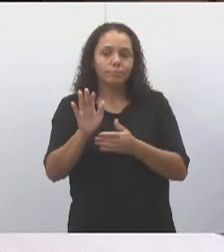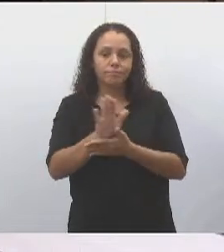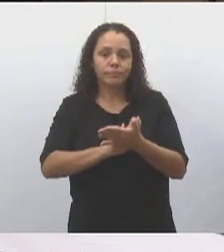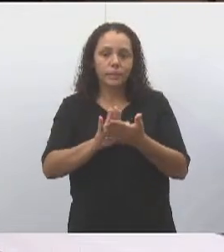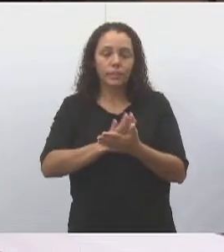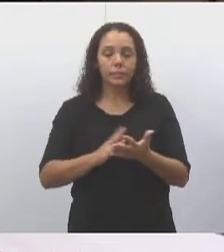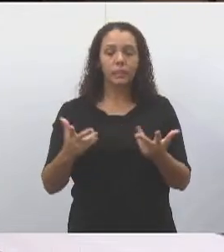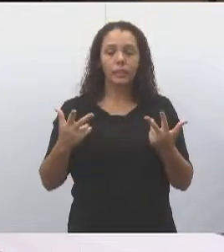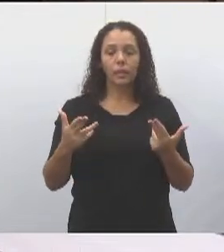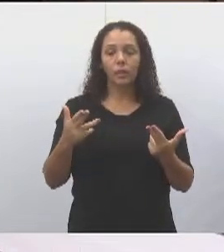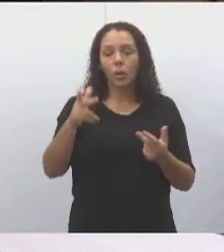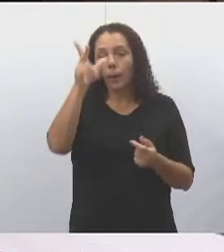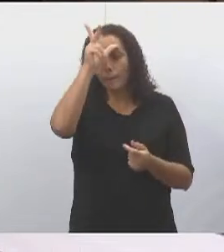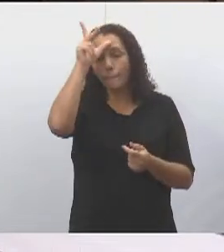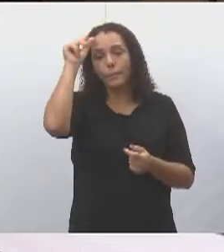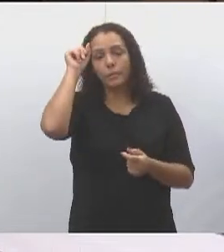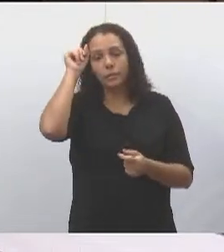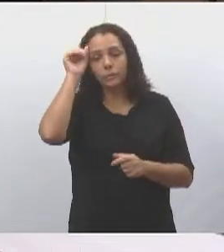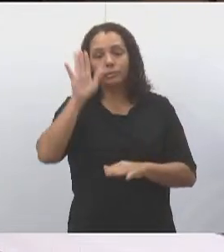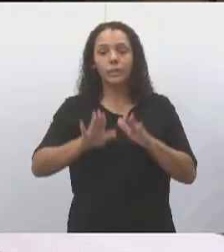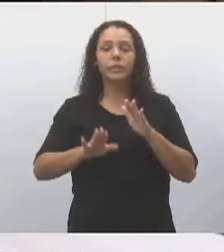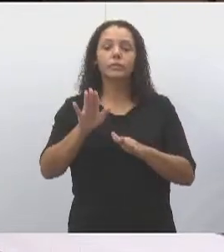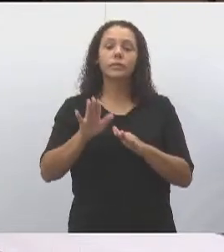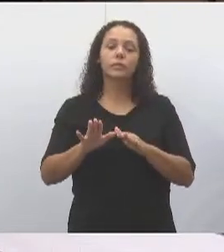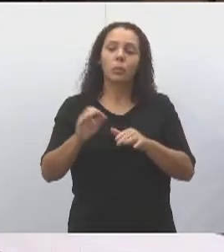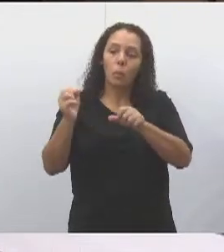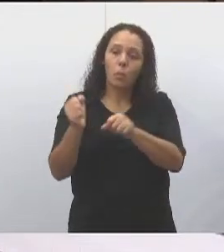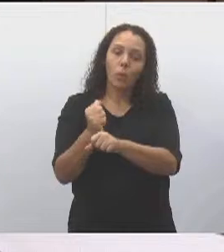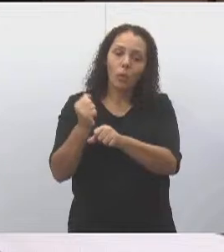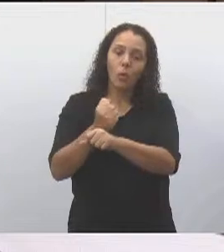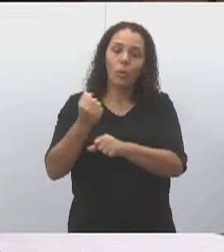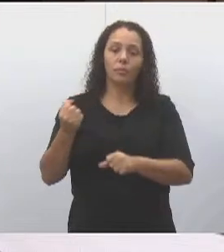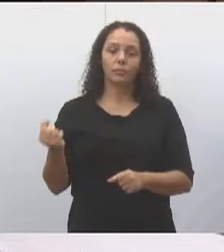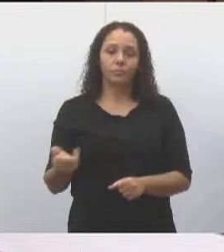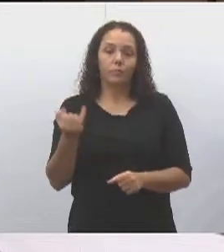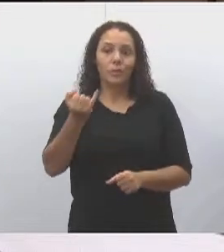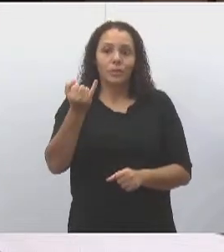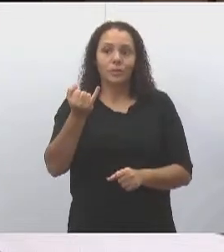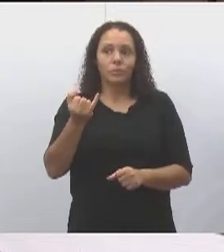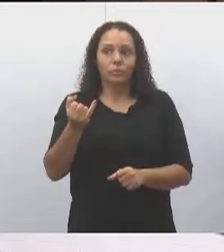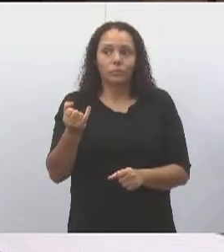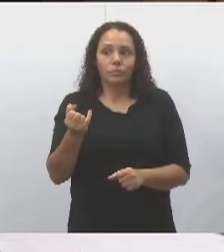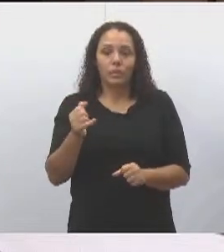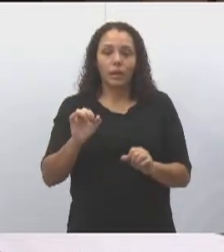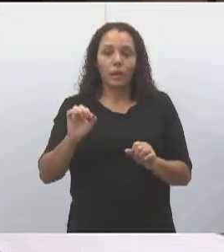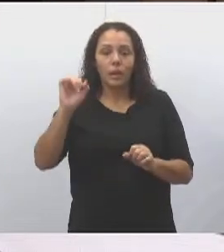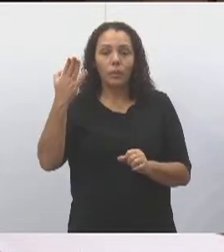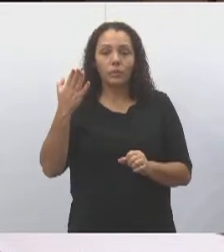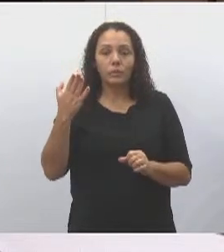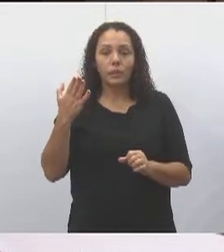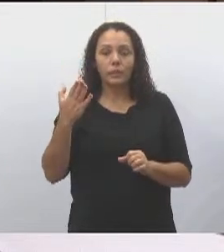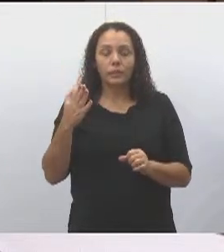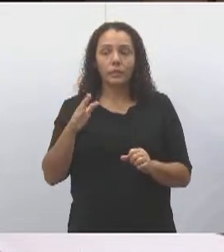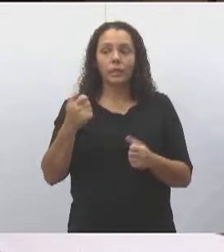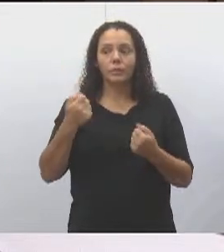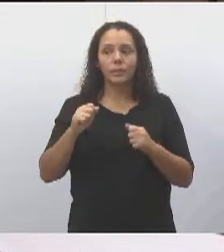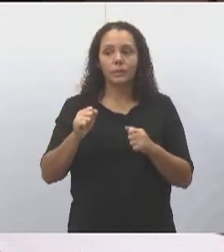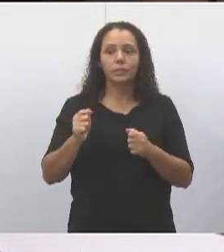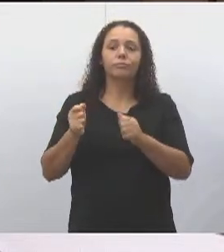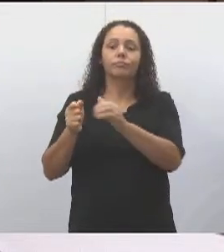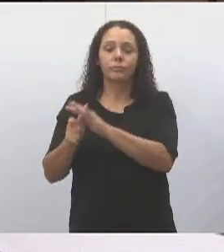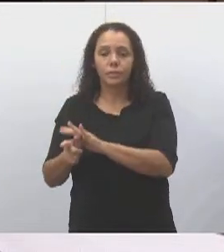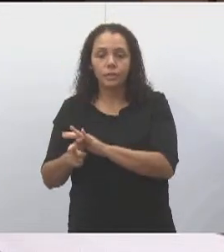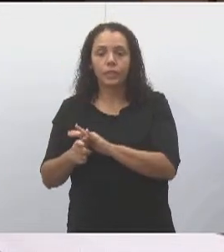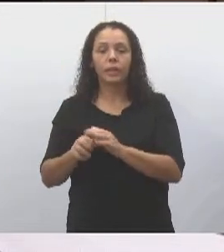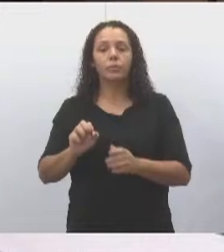de saúde, que a gente tenha que parar as coisas que a gente tem planejado para cuidar da saúde de um ente querido, isso